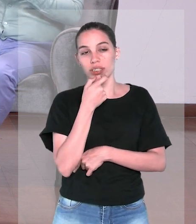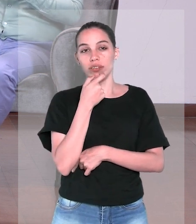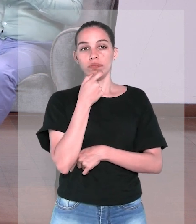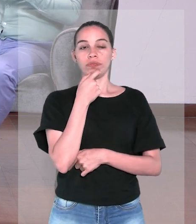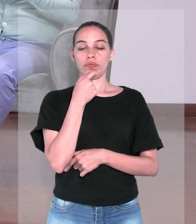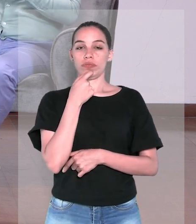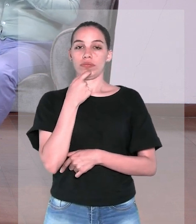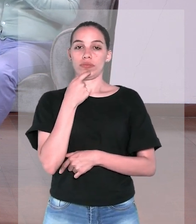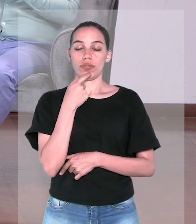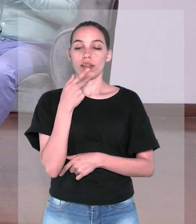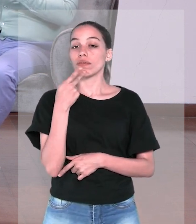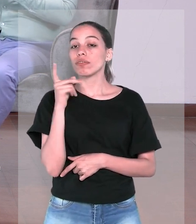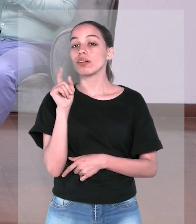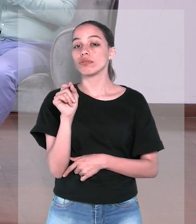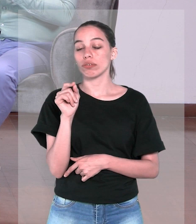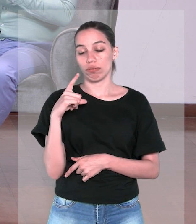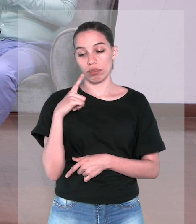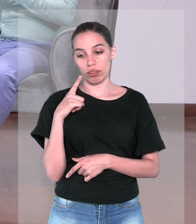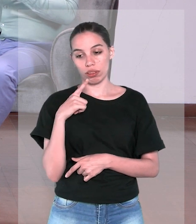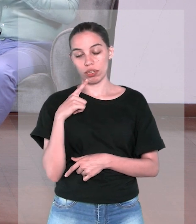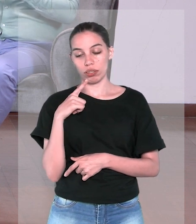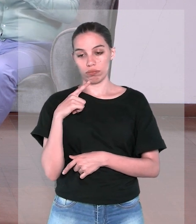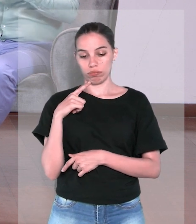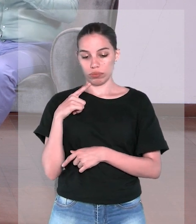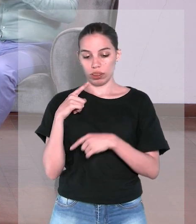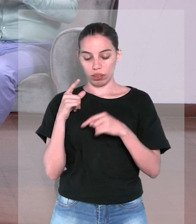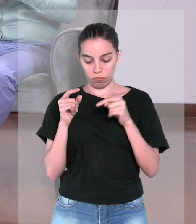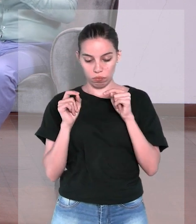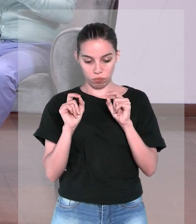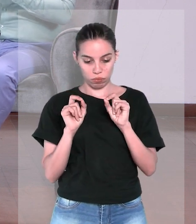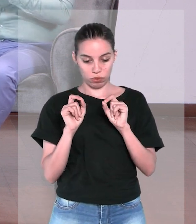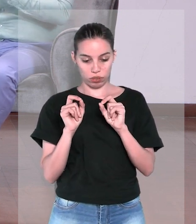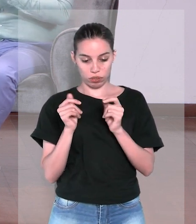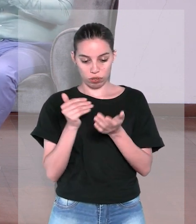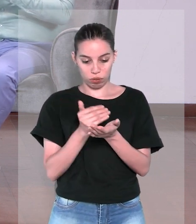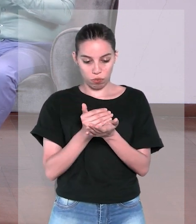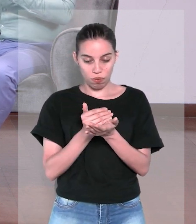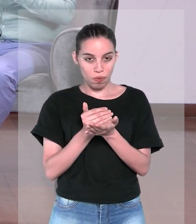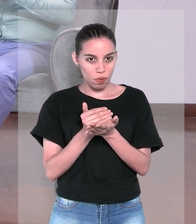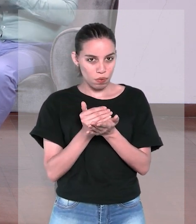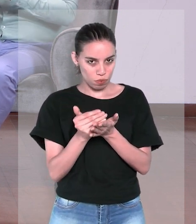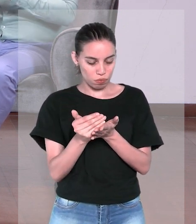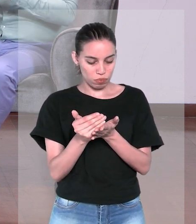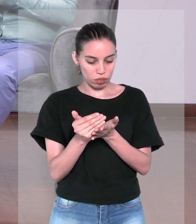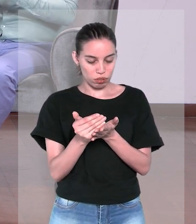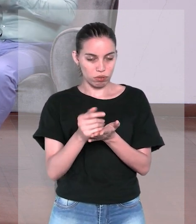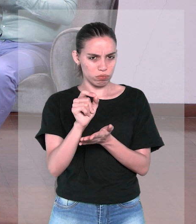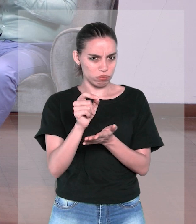uma dificuldade que as gerações anteriores possuem. E, de alguma maneira, a geração do quarto e as